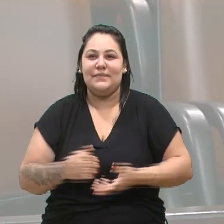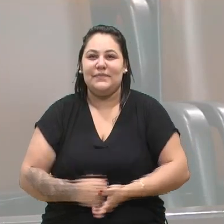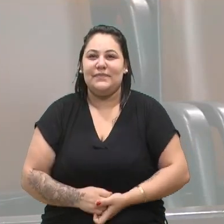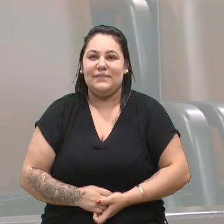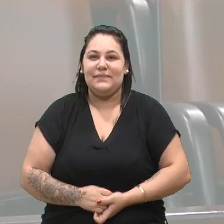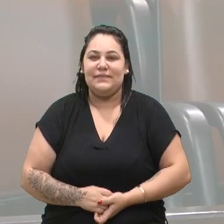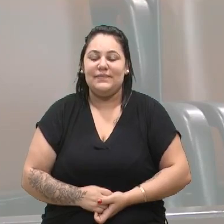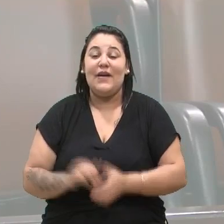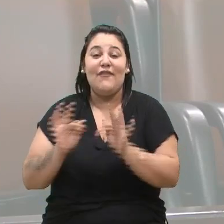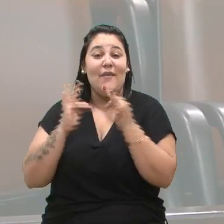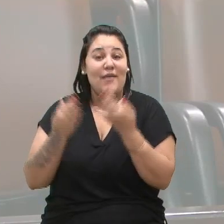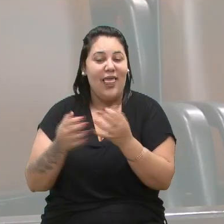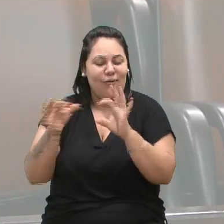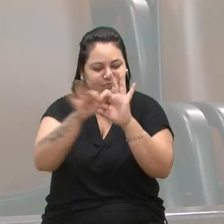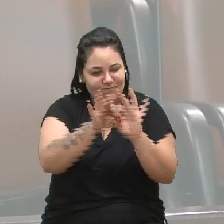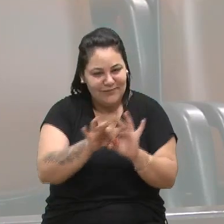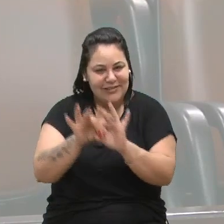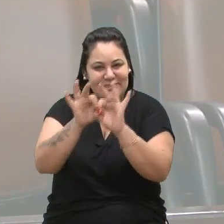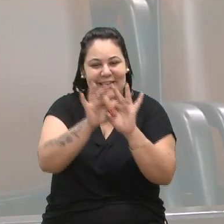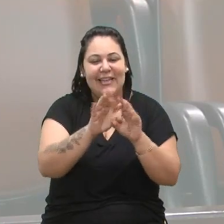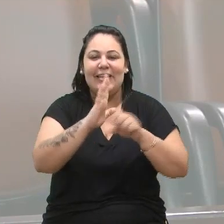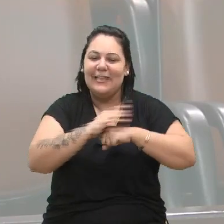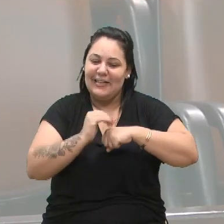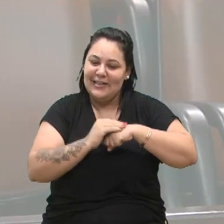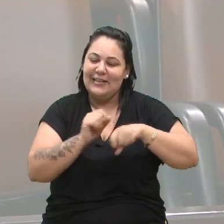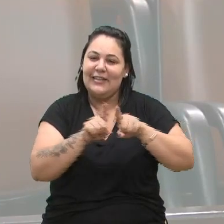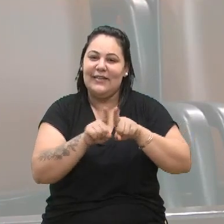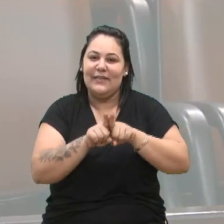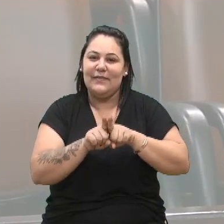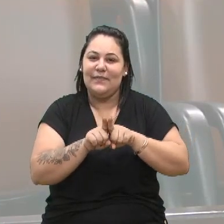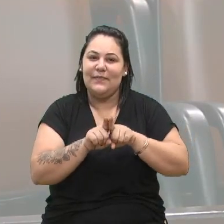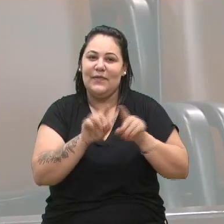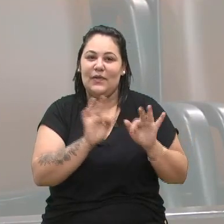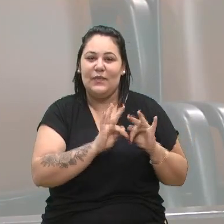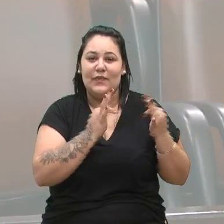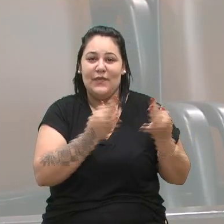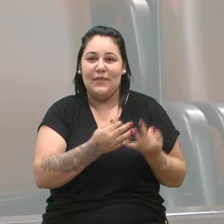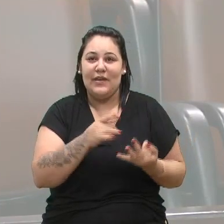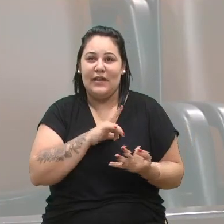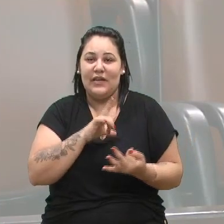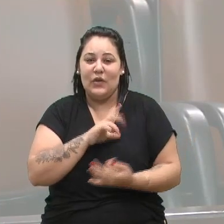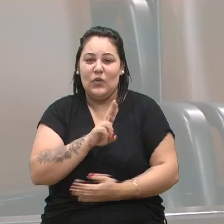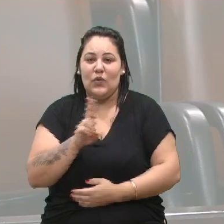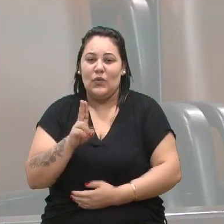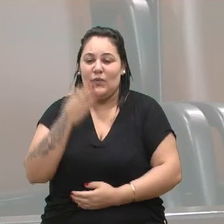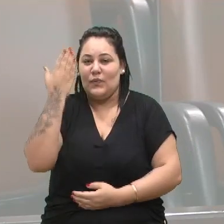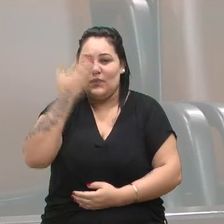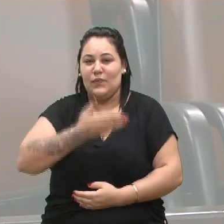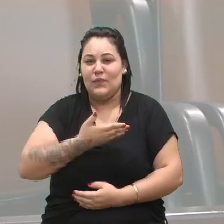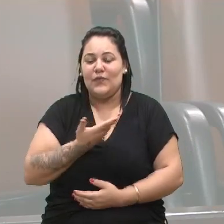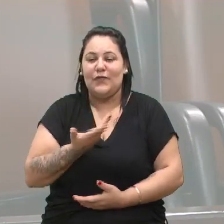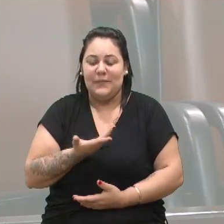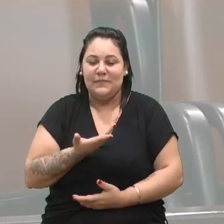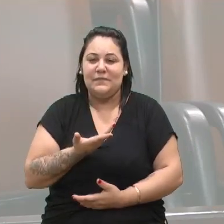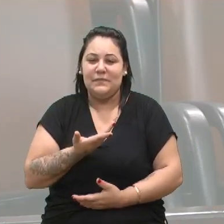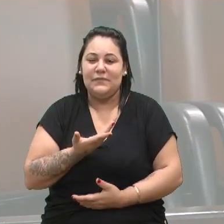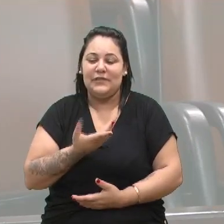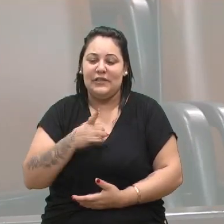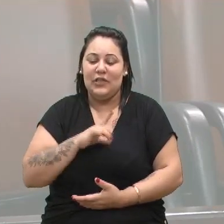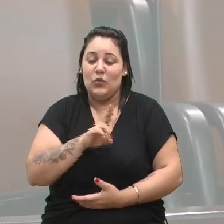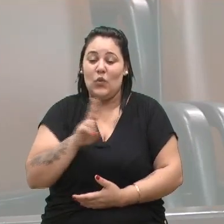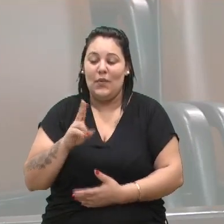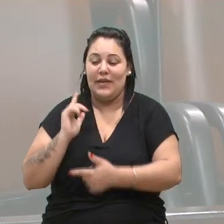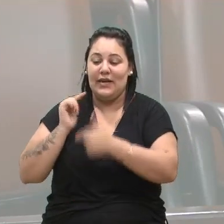família unida, uma família querida, uma família que tem um nome a preservar, um nome, uma tradição,